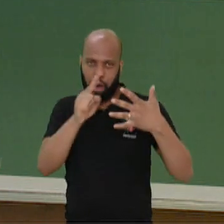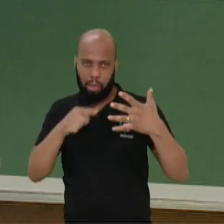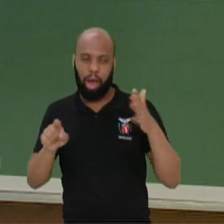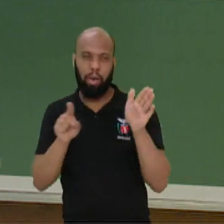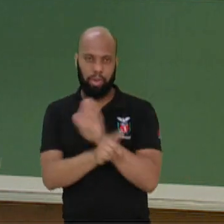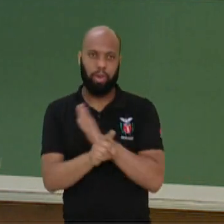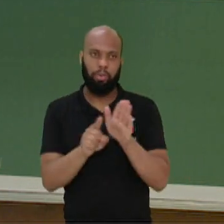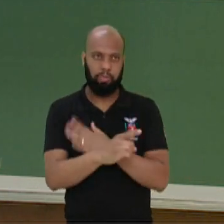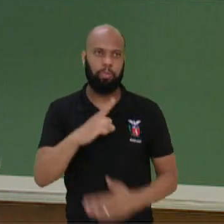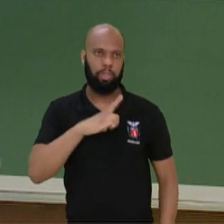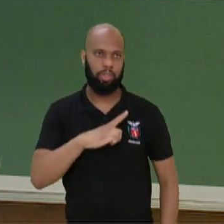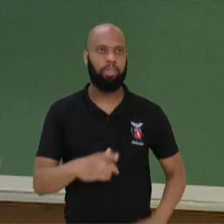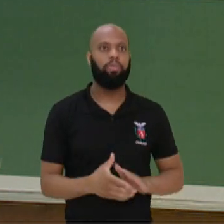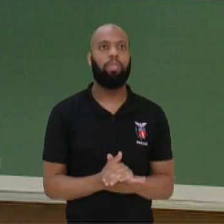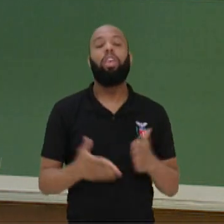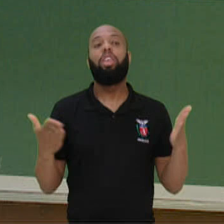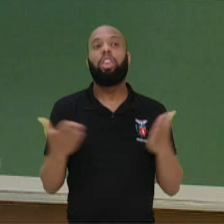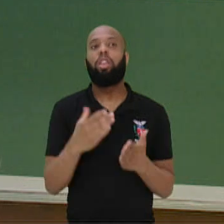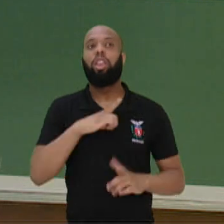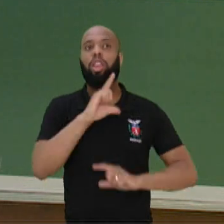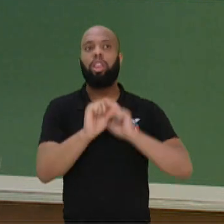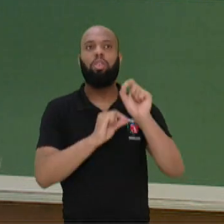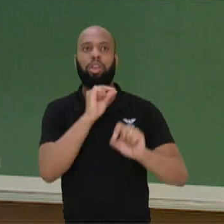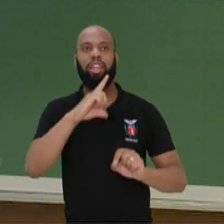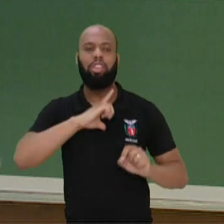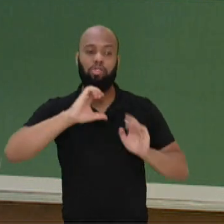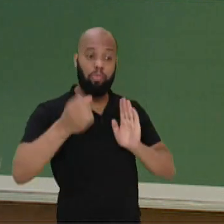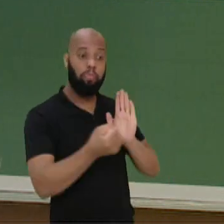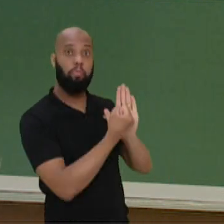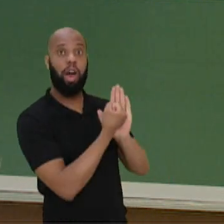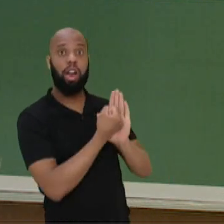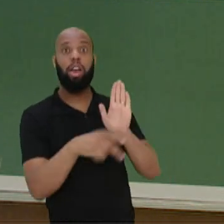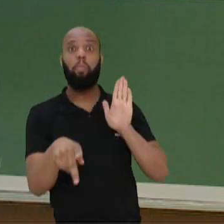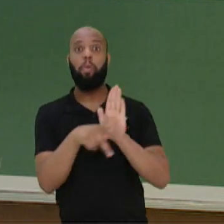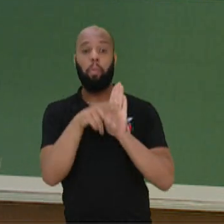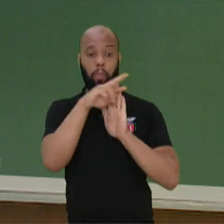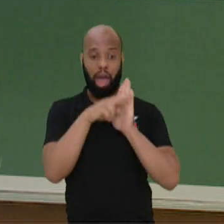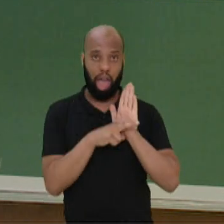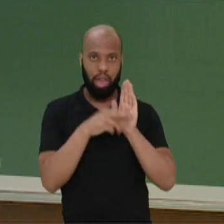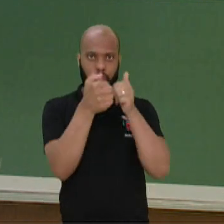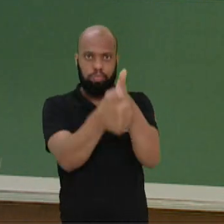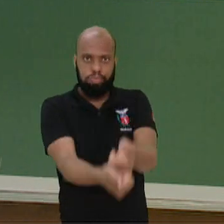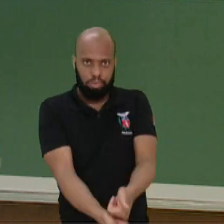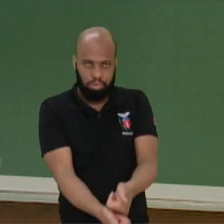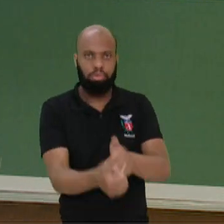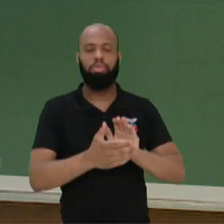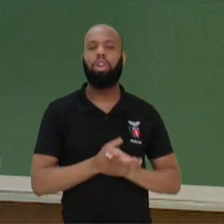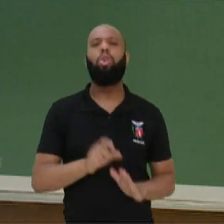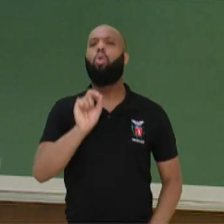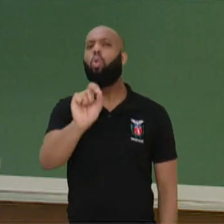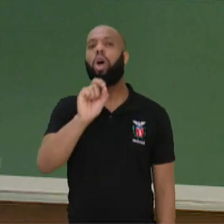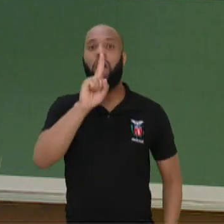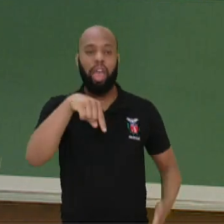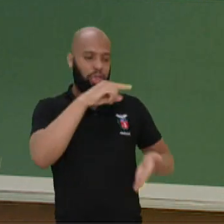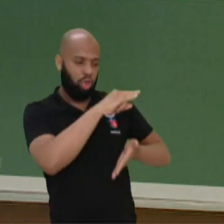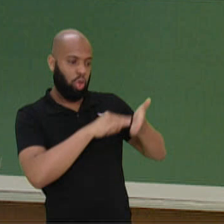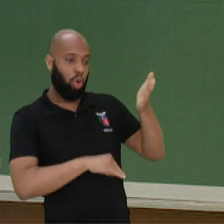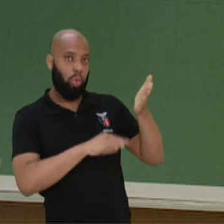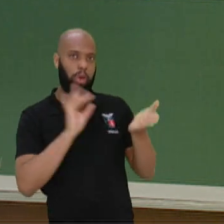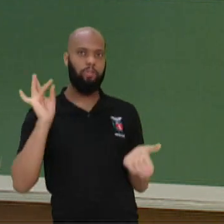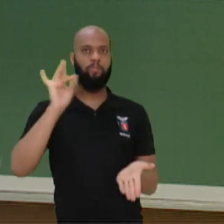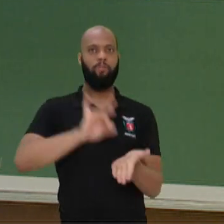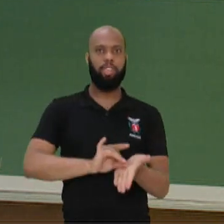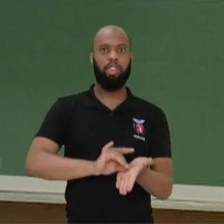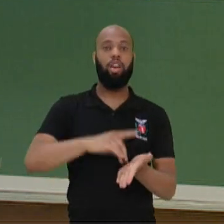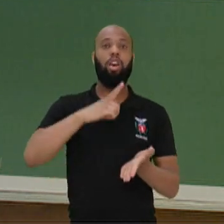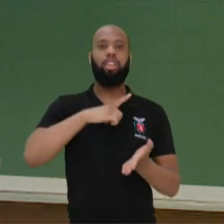questões. Falaremos então agora sobre o marco regulatório. Isso se refere a um documento oficial que